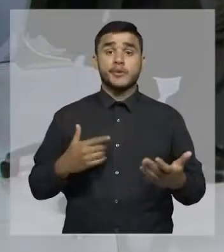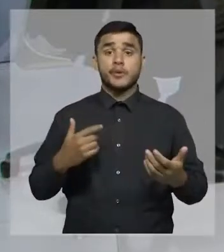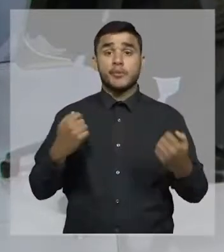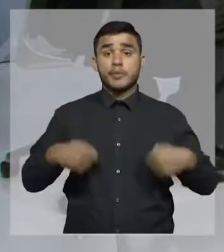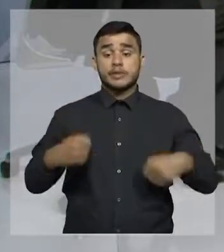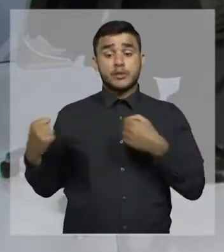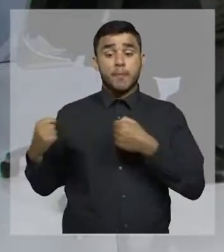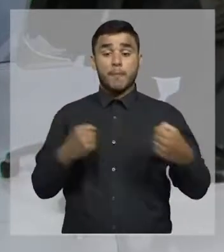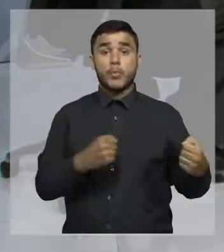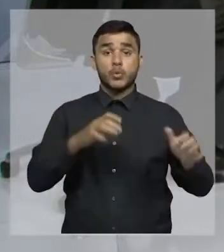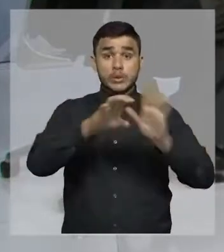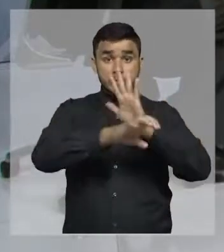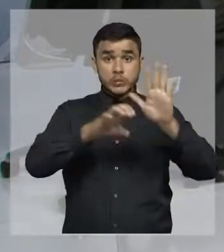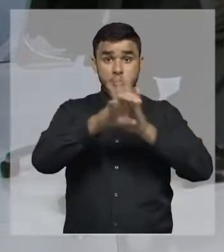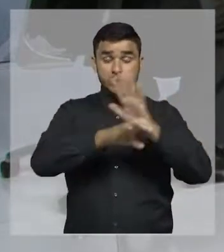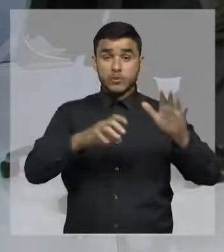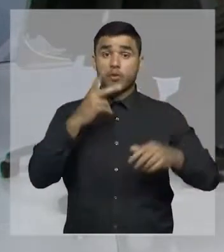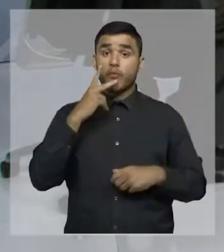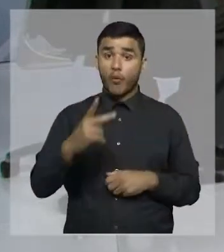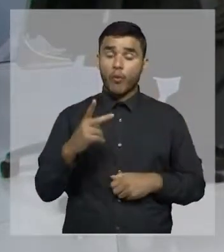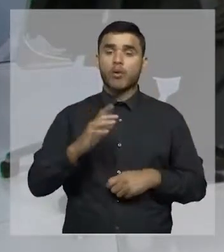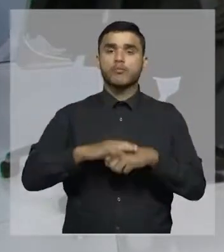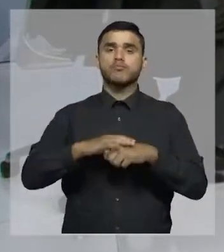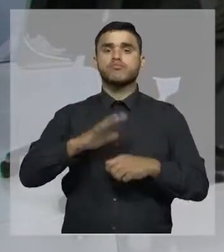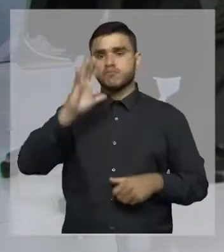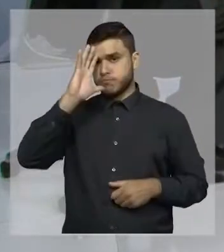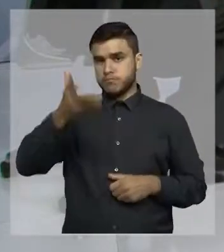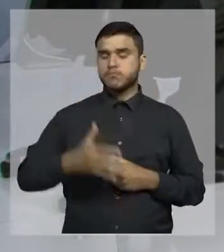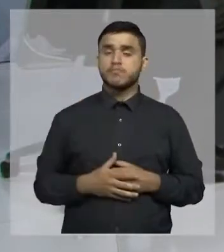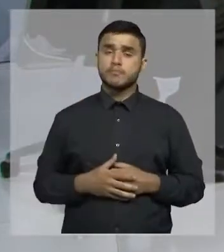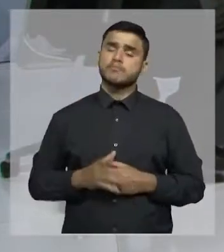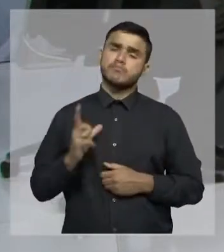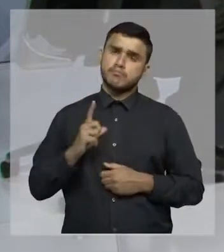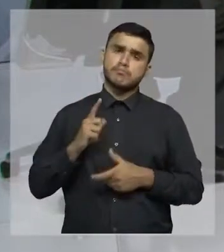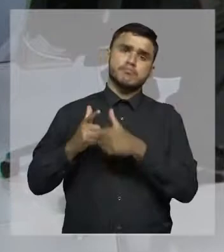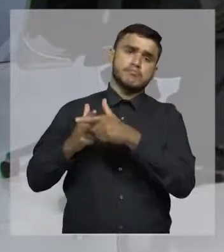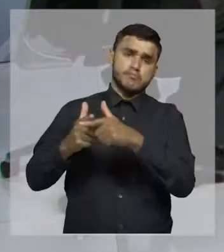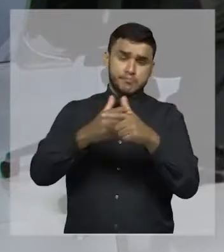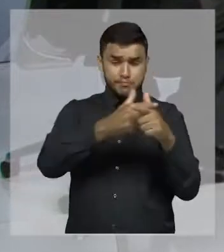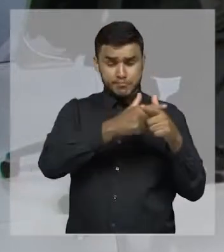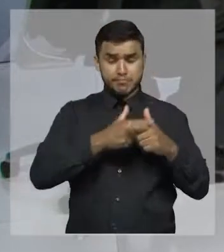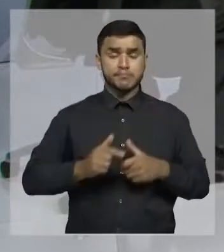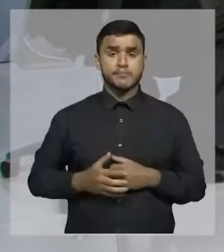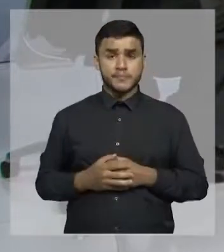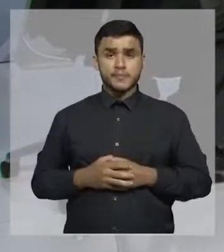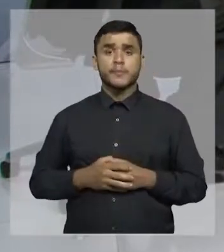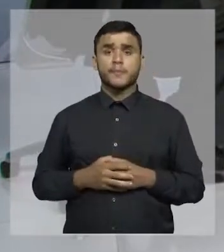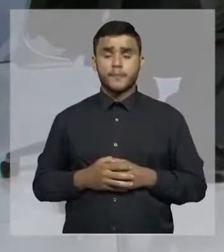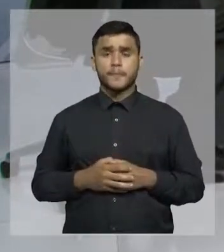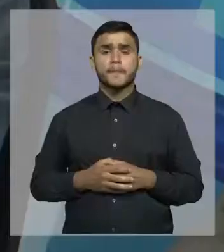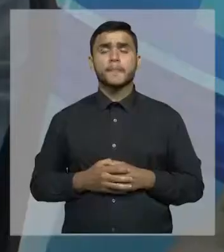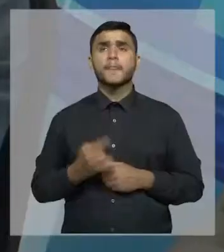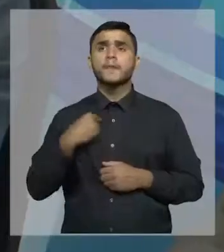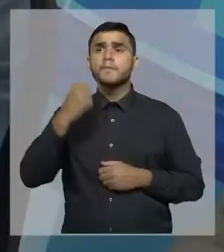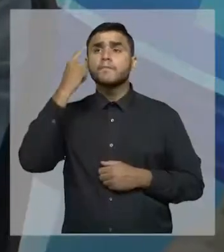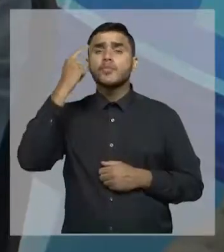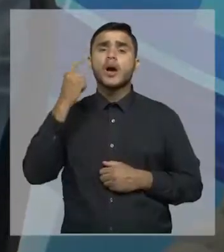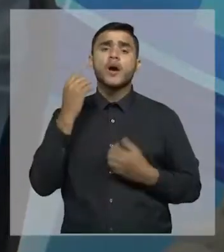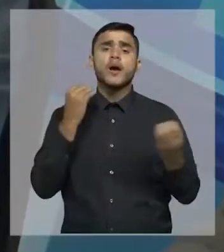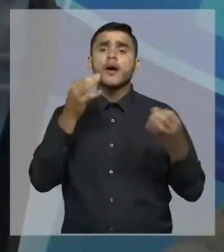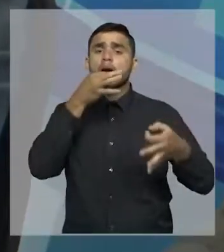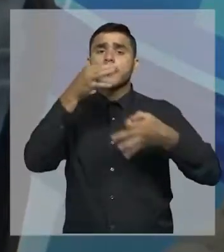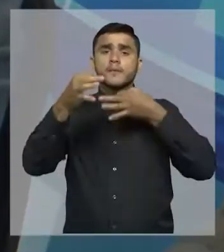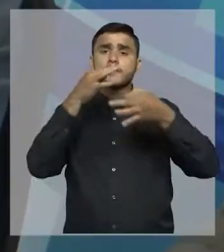Executivo. E isso cria muitos problemas, porque não se pensa numa democracia